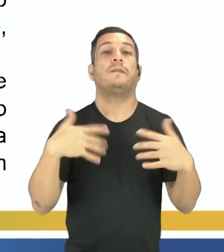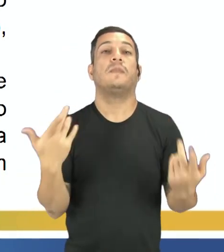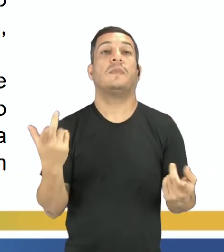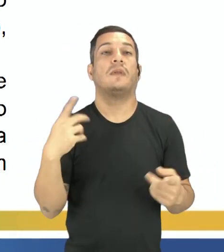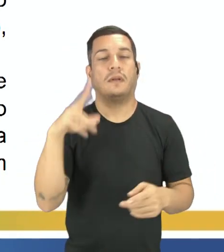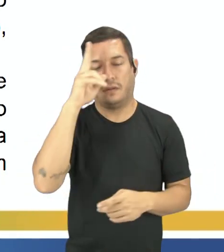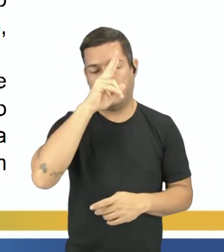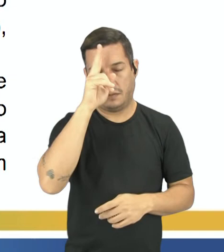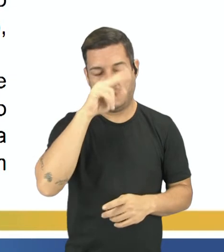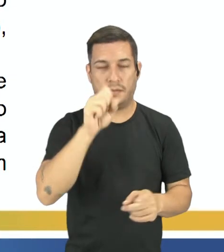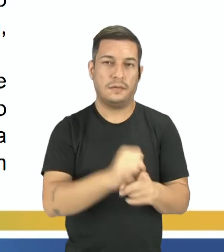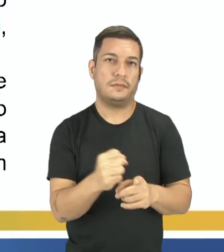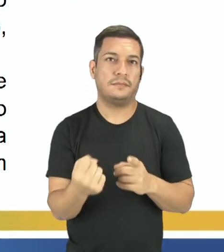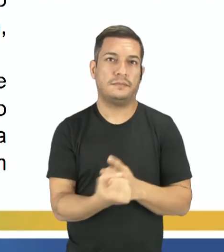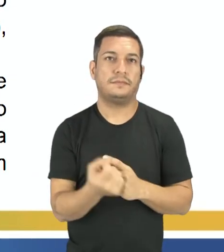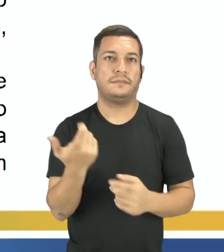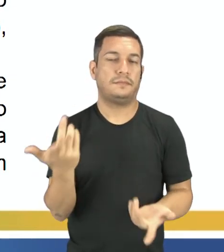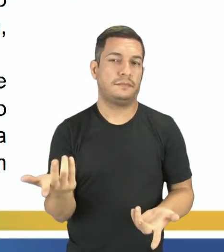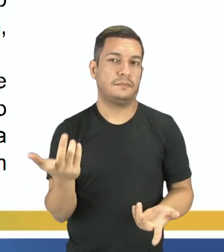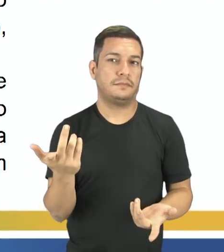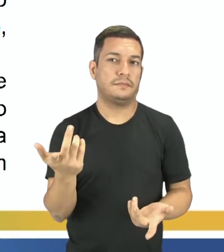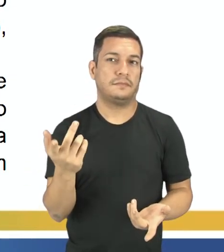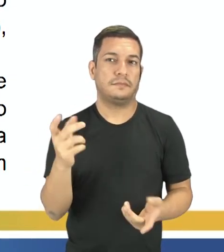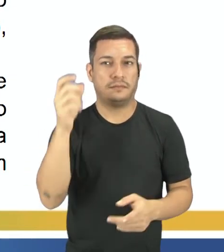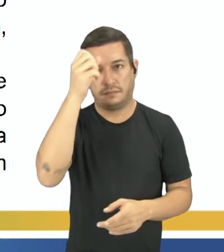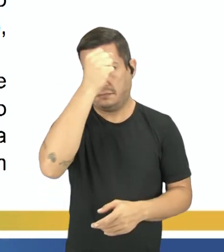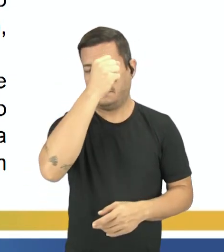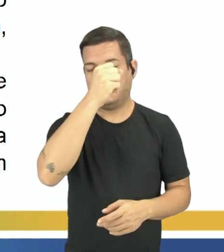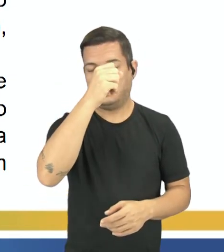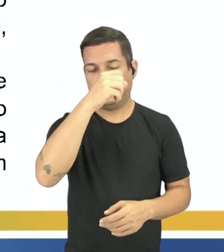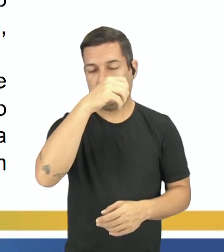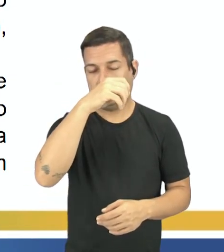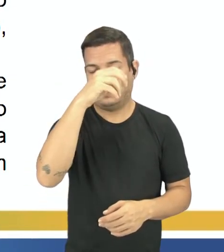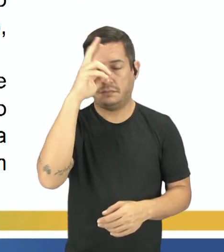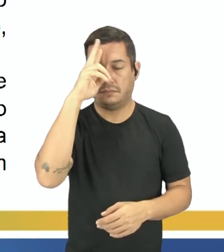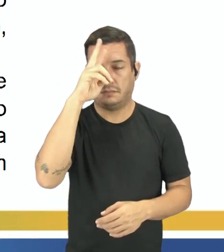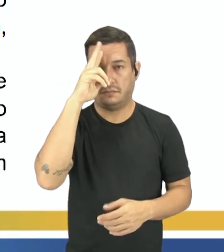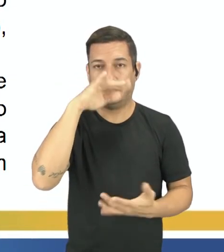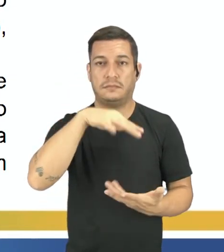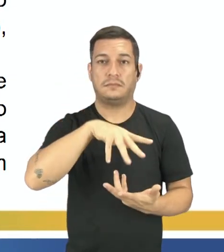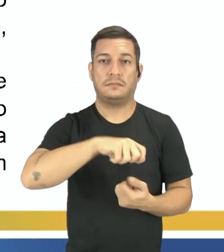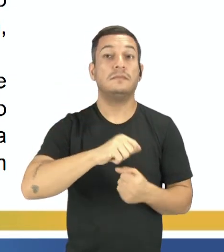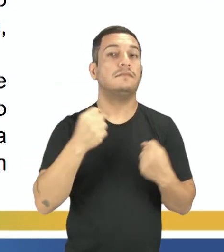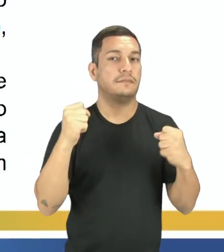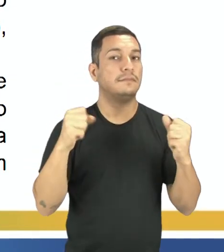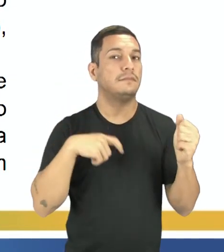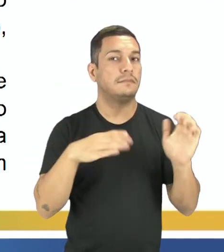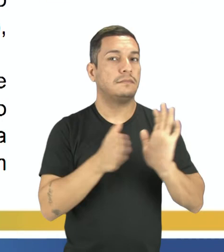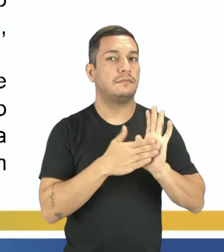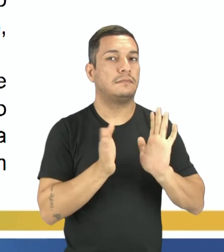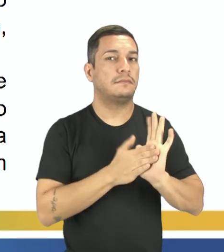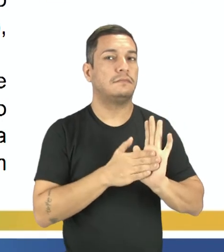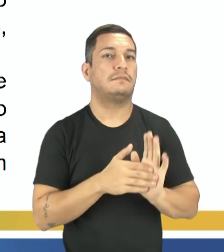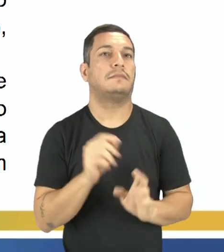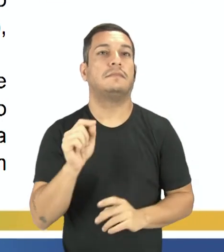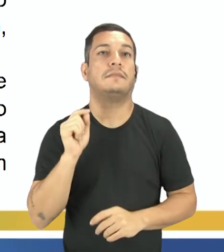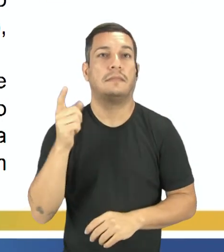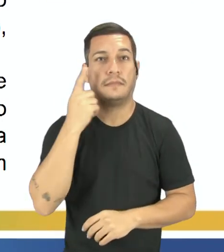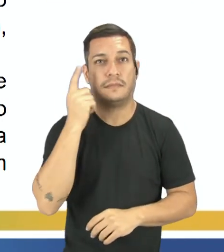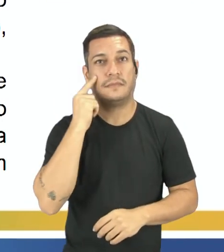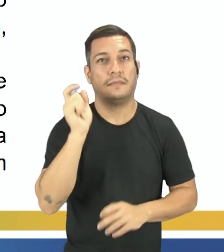na história da sociedade, na sua história, na história do mundo. Sim, a educação física hoje tem essa proposta, né? Deve